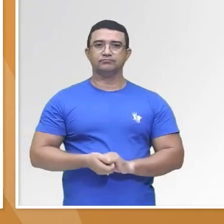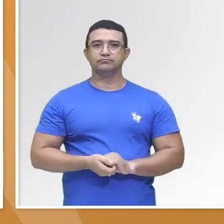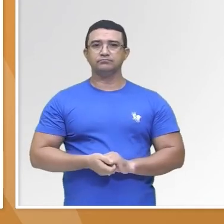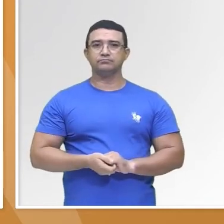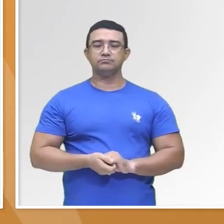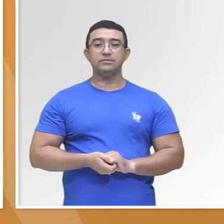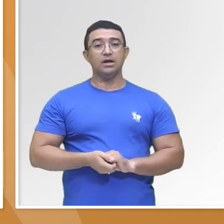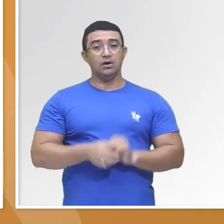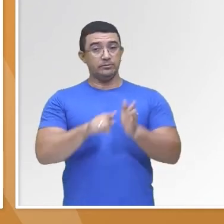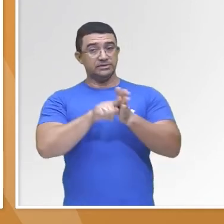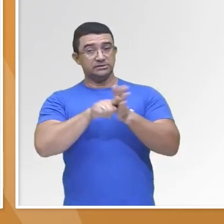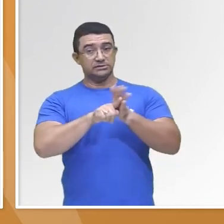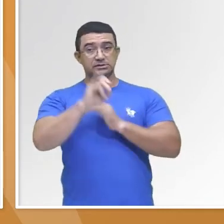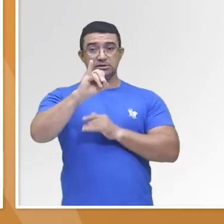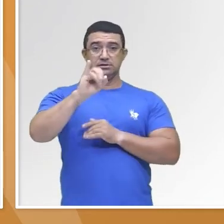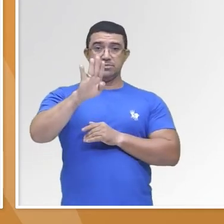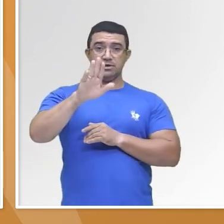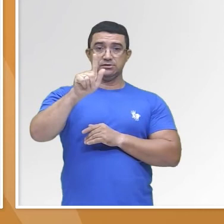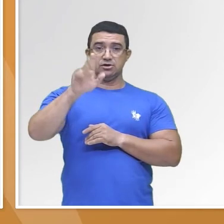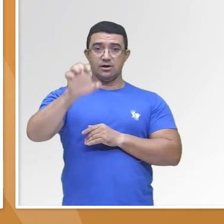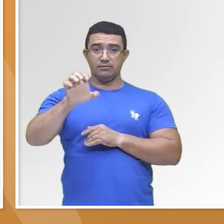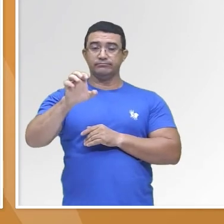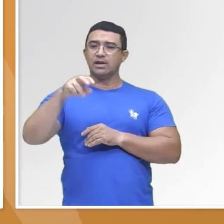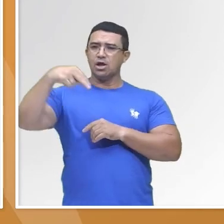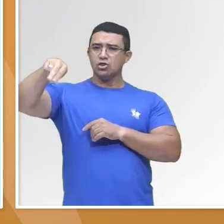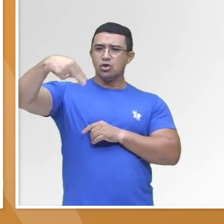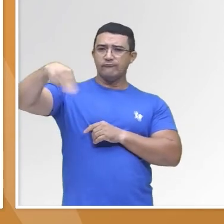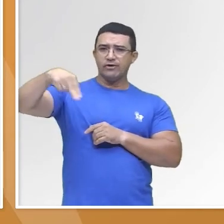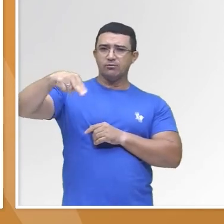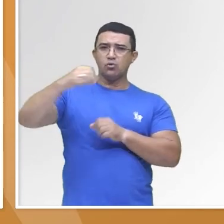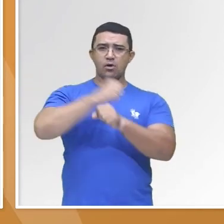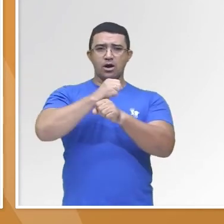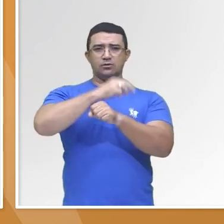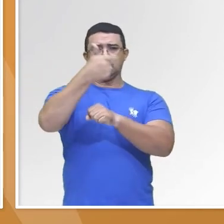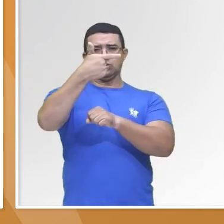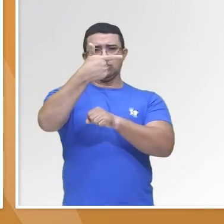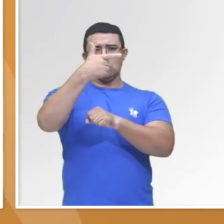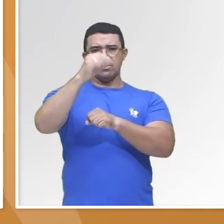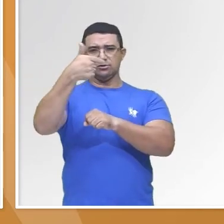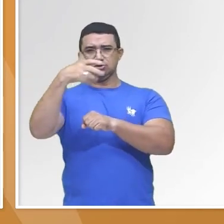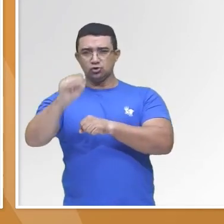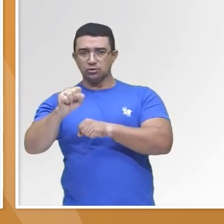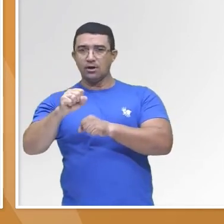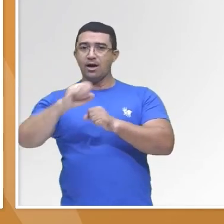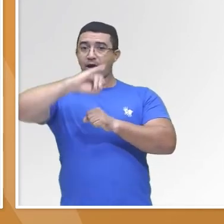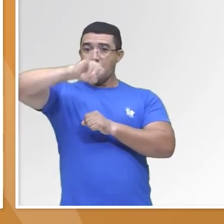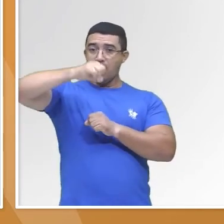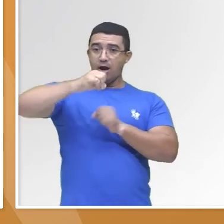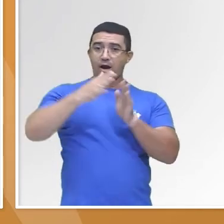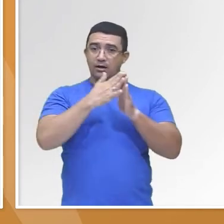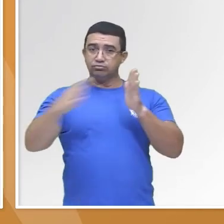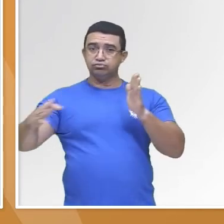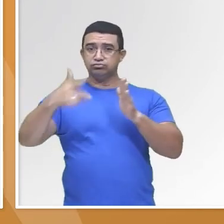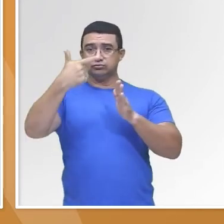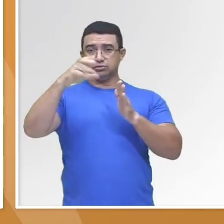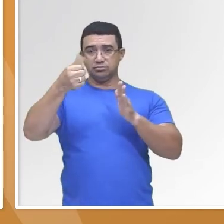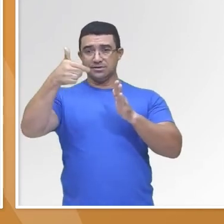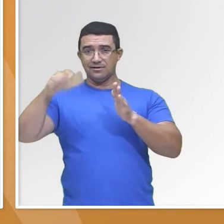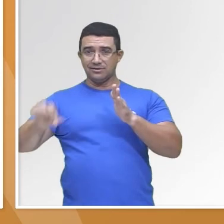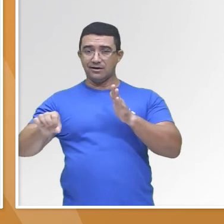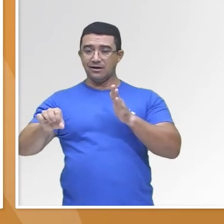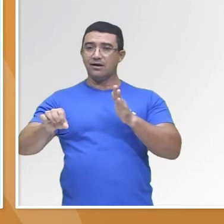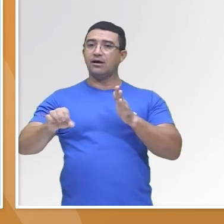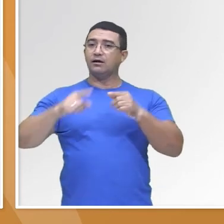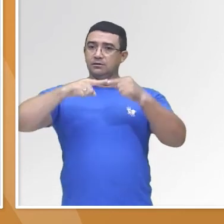segundo o IBGE, entre novembro de 2018 a janeiro deste ano, né, 2019, a taxa de desemprego no